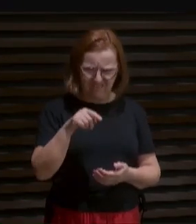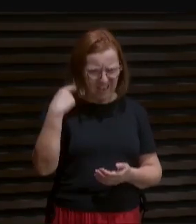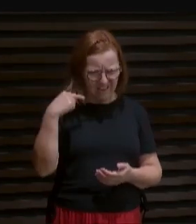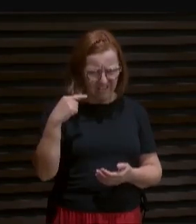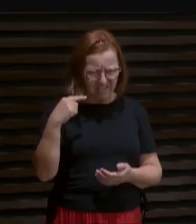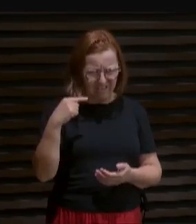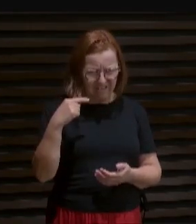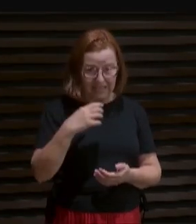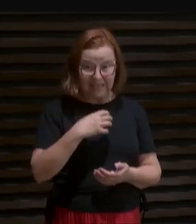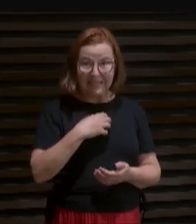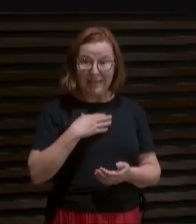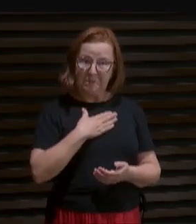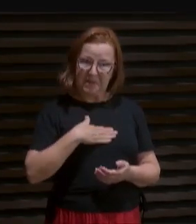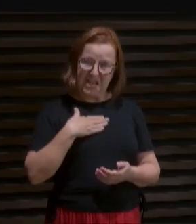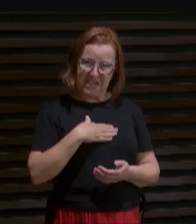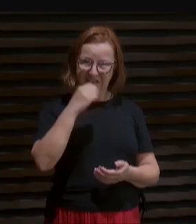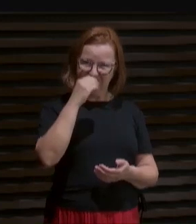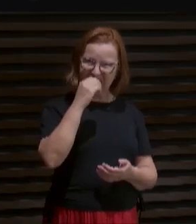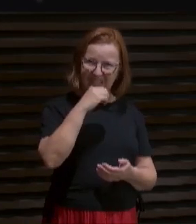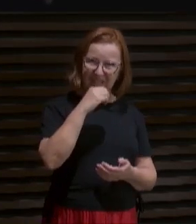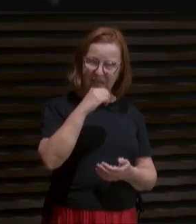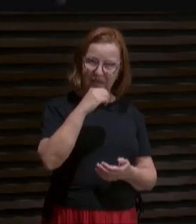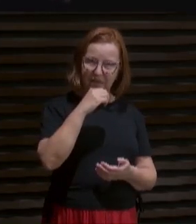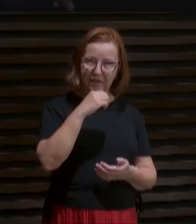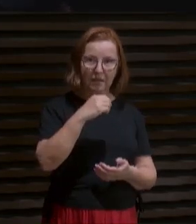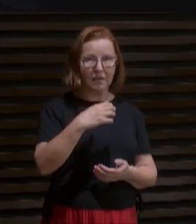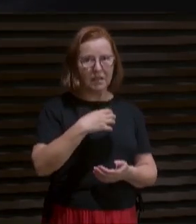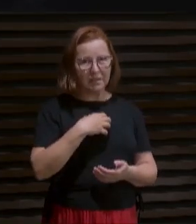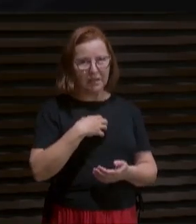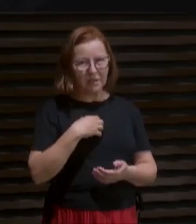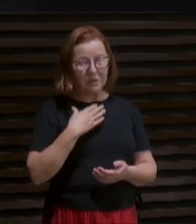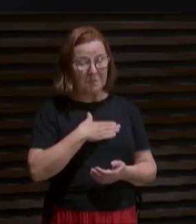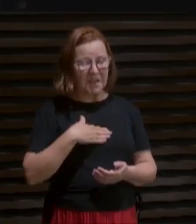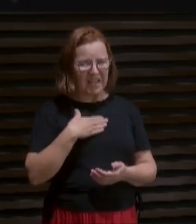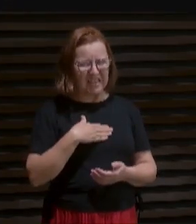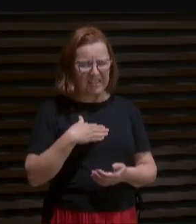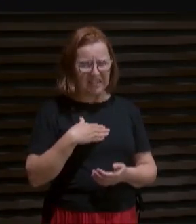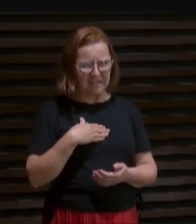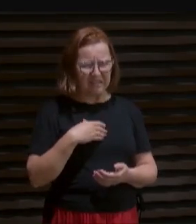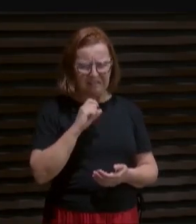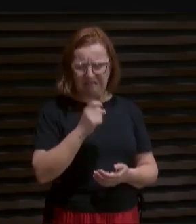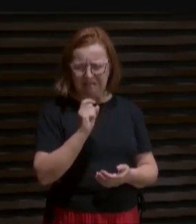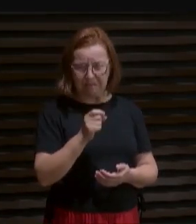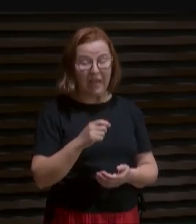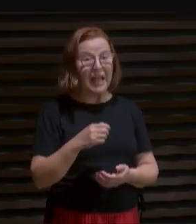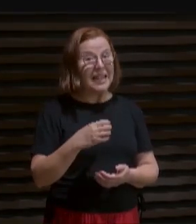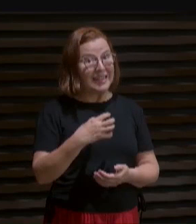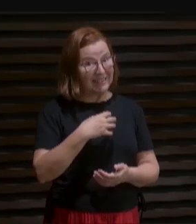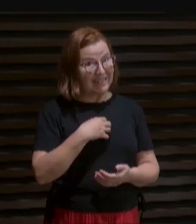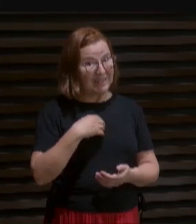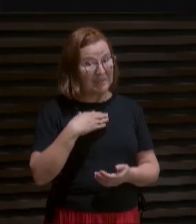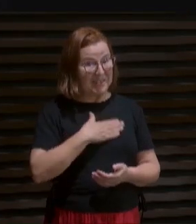nas fraquezas. Sinto prazer nas injúrias, sinto prazer nas necessidades,